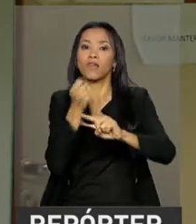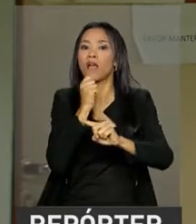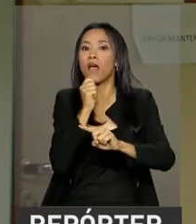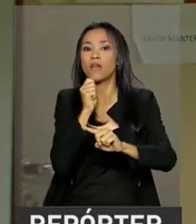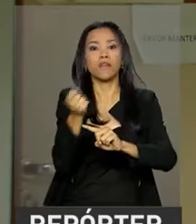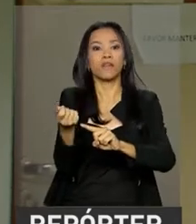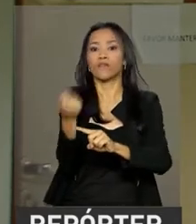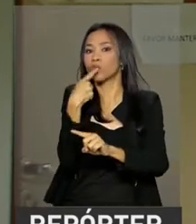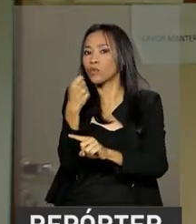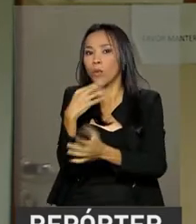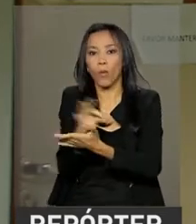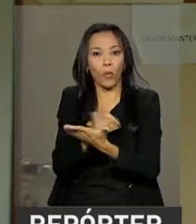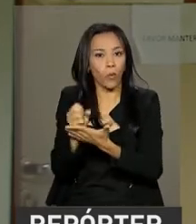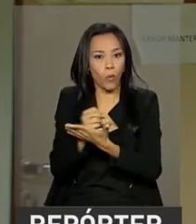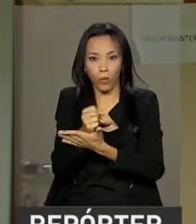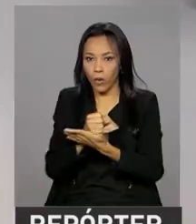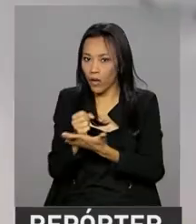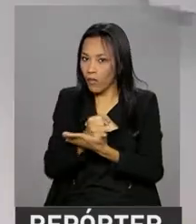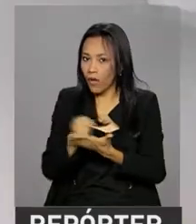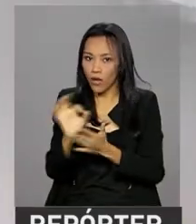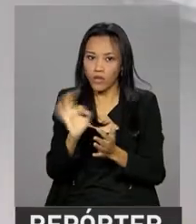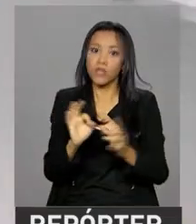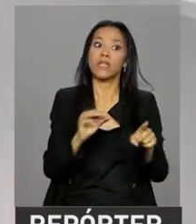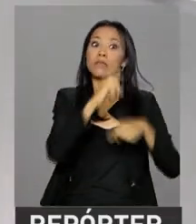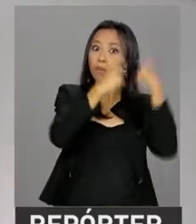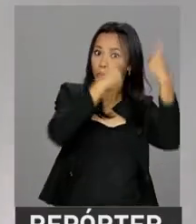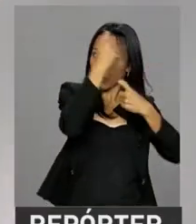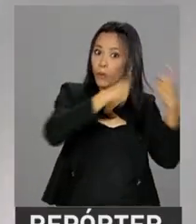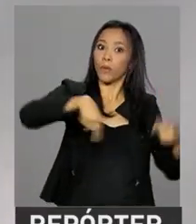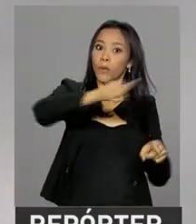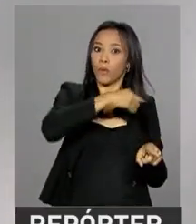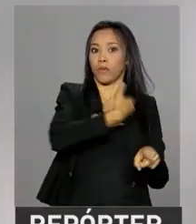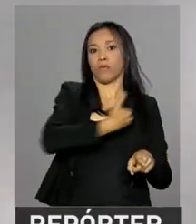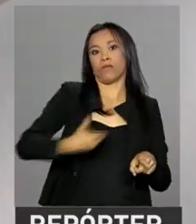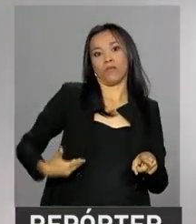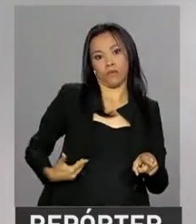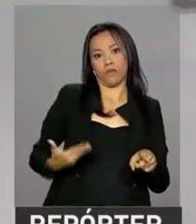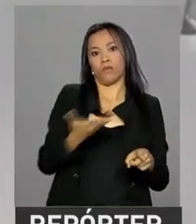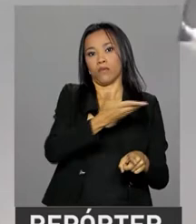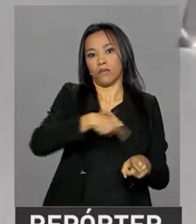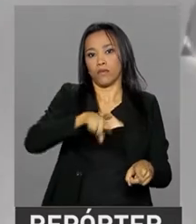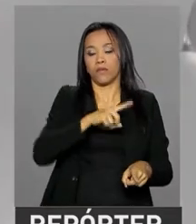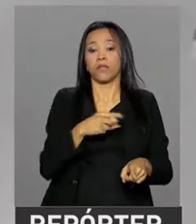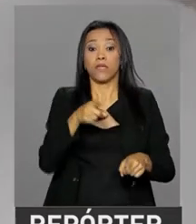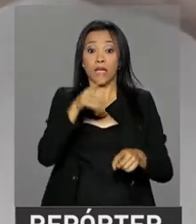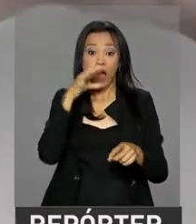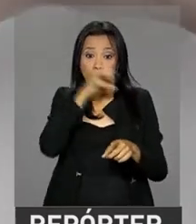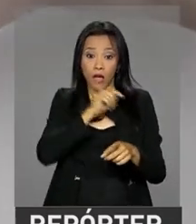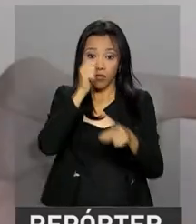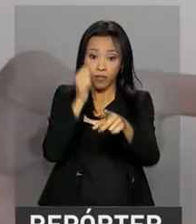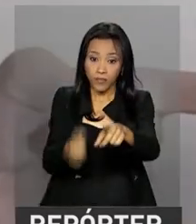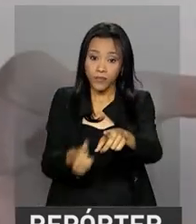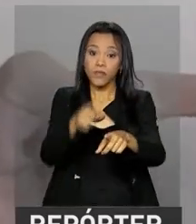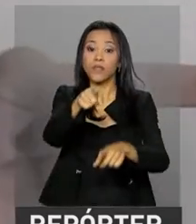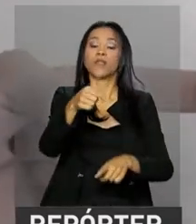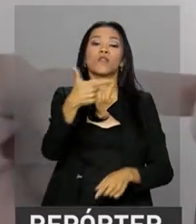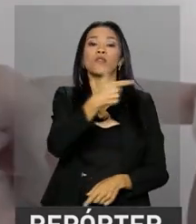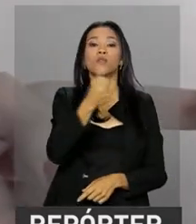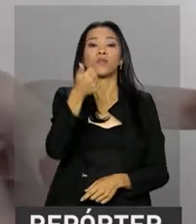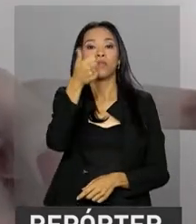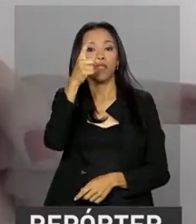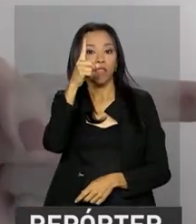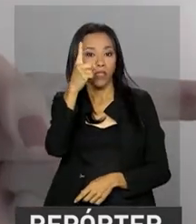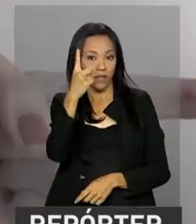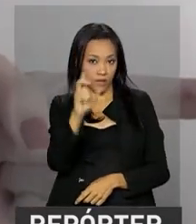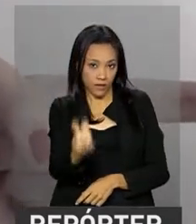preocupam as autoridades de saúde e para facilitar o acesso das pessoas à teste rápido em 2015 a agência nacional de